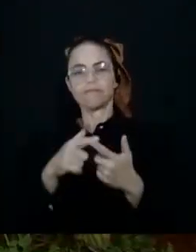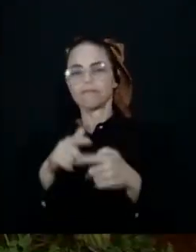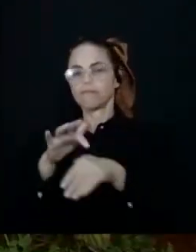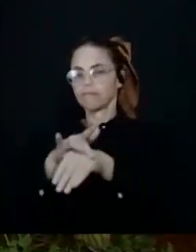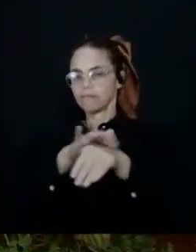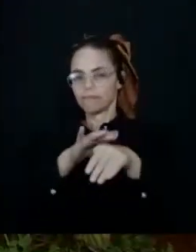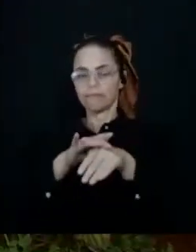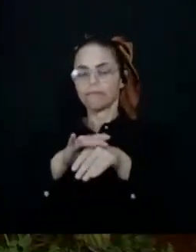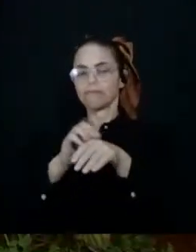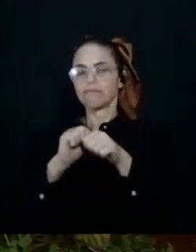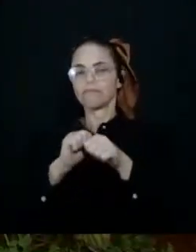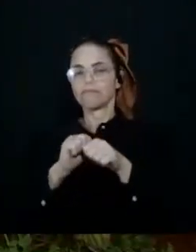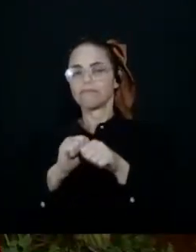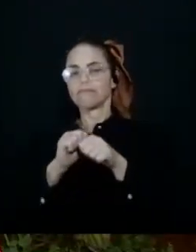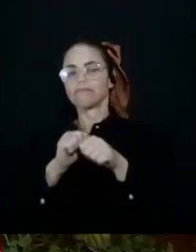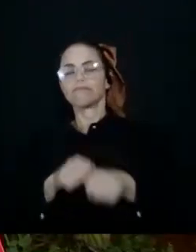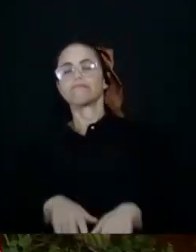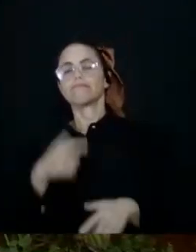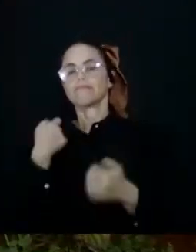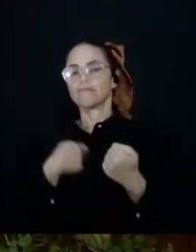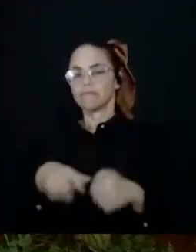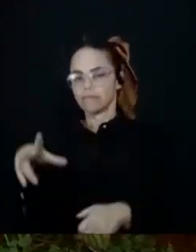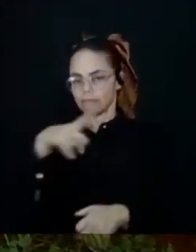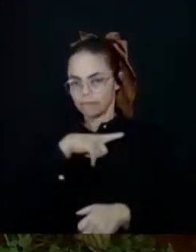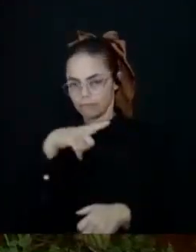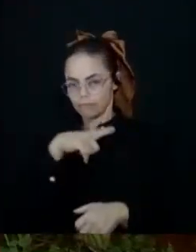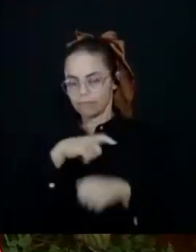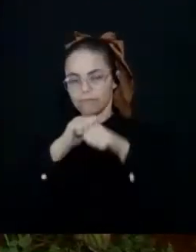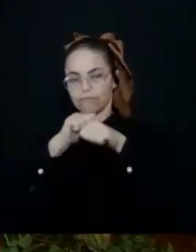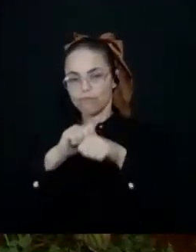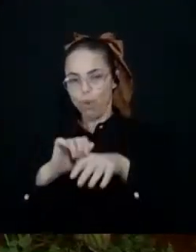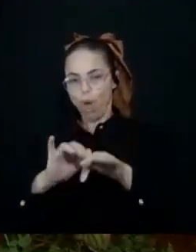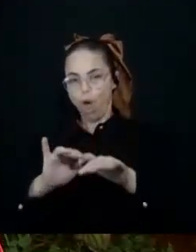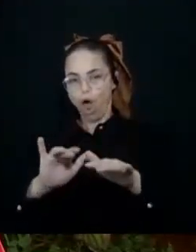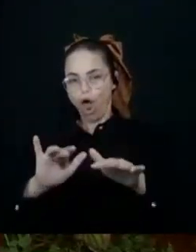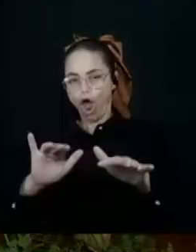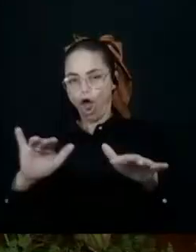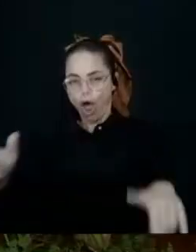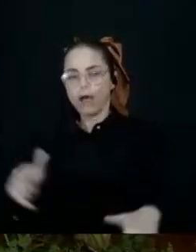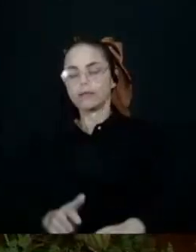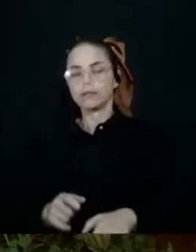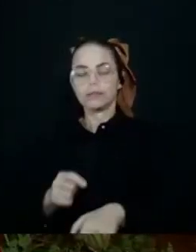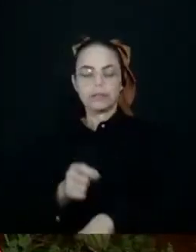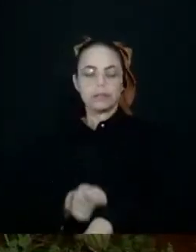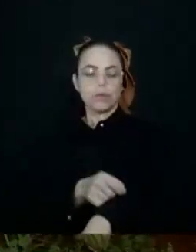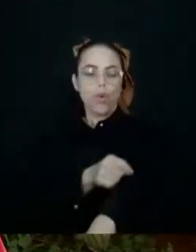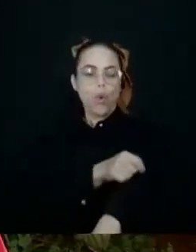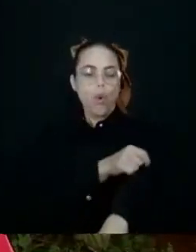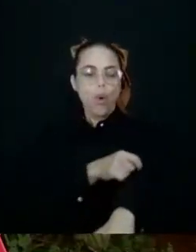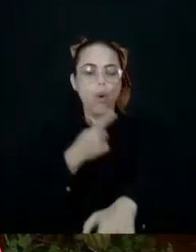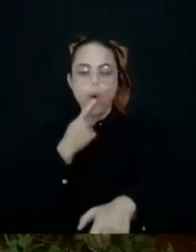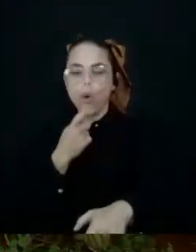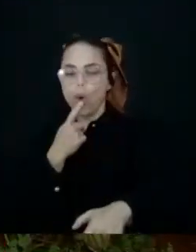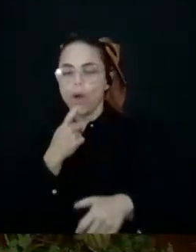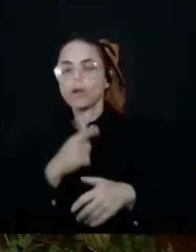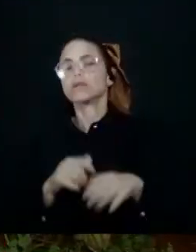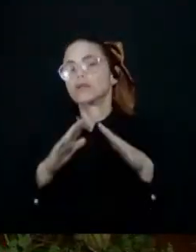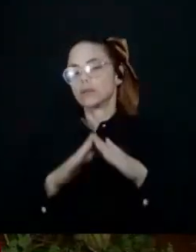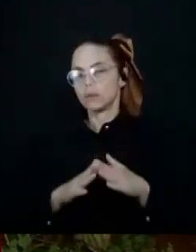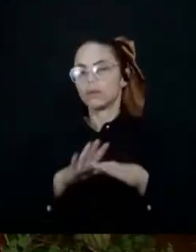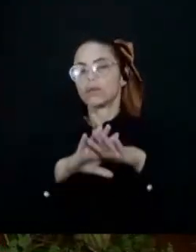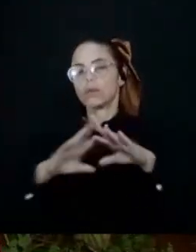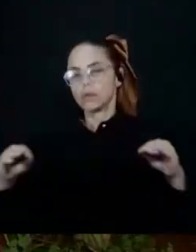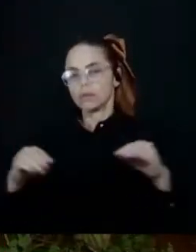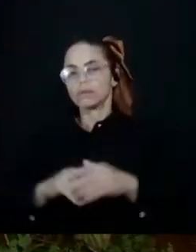requer internação, só se tiver uma disseminação muito grande das lesões, né? Então eles já estão em casa e já estão curados.